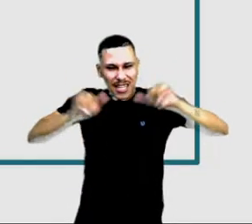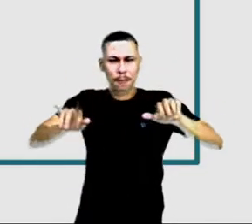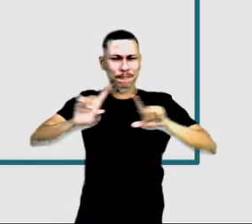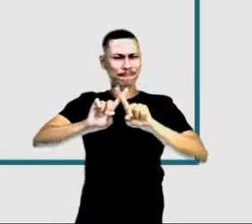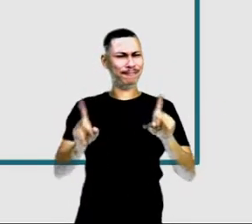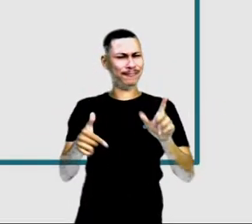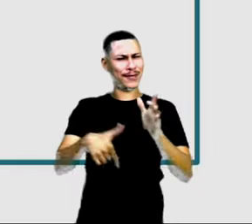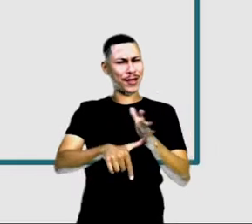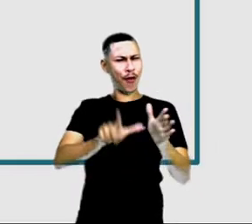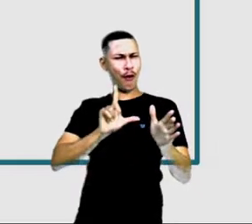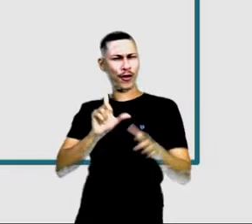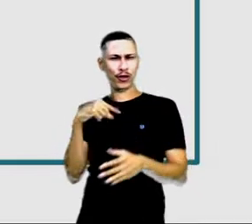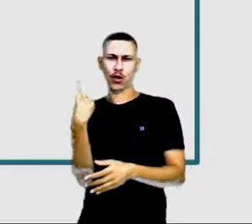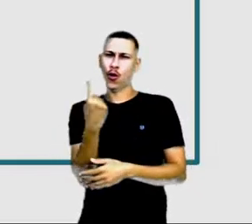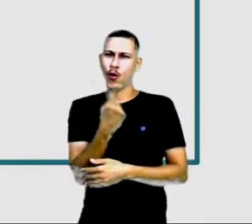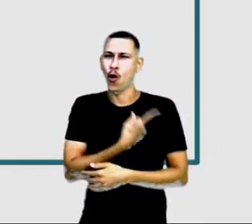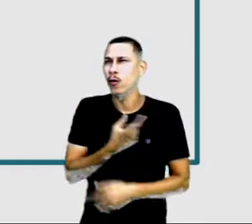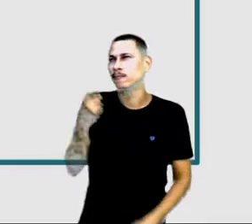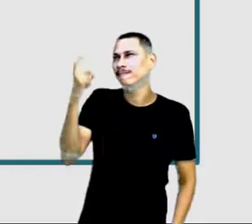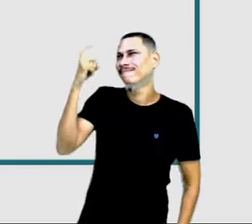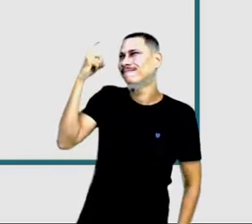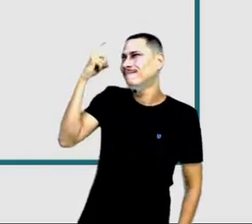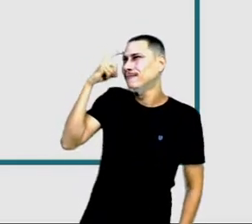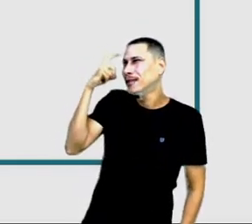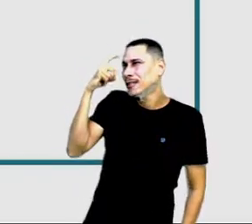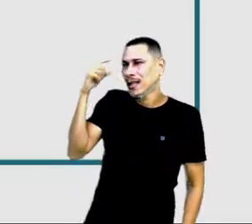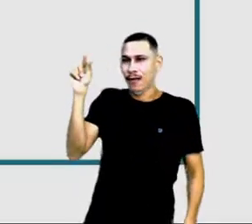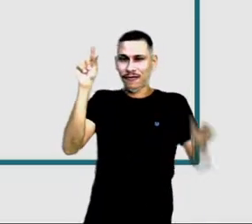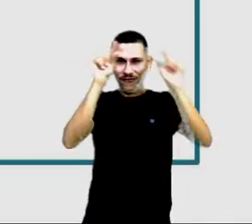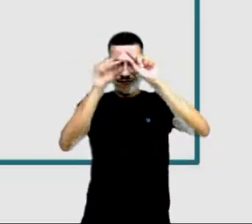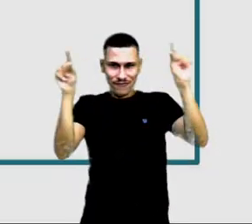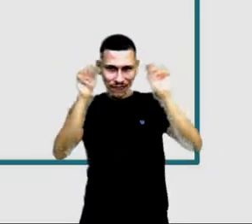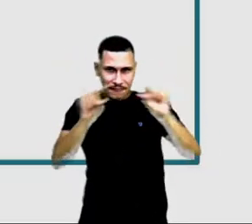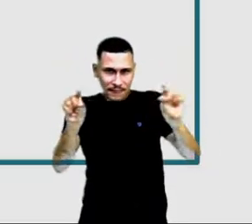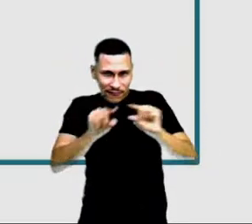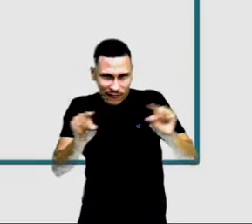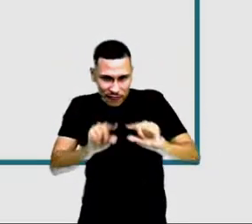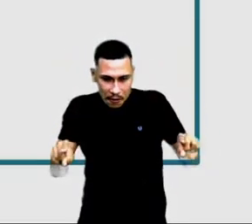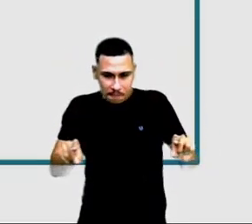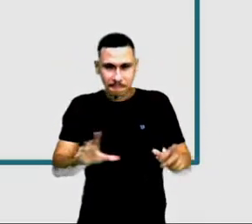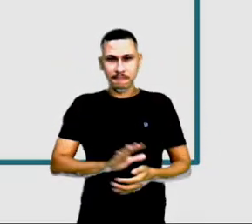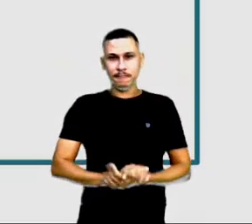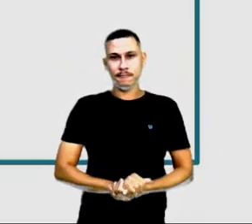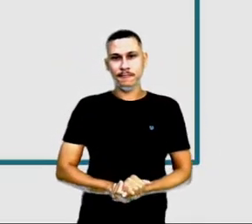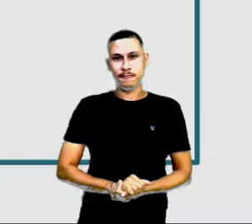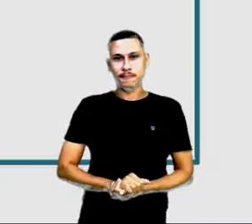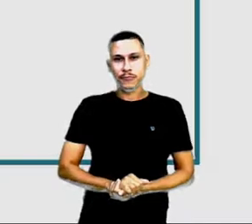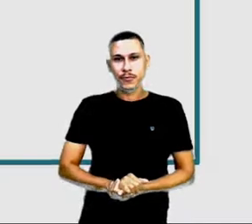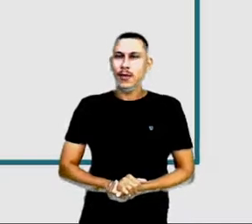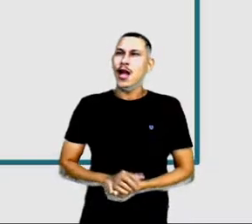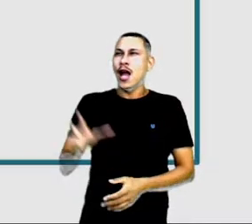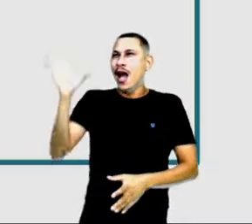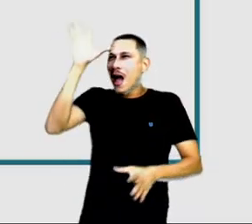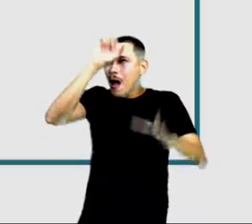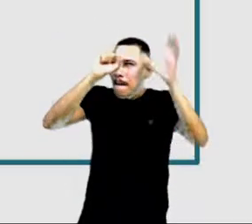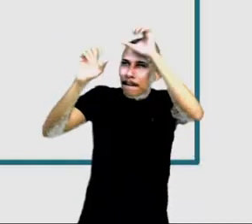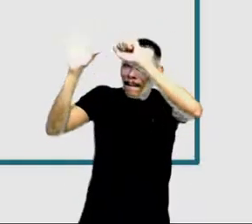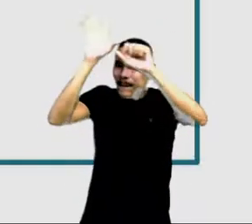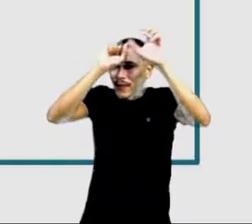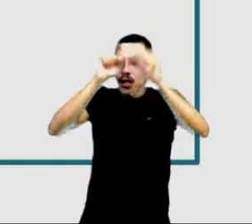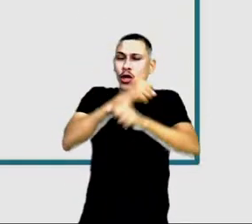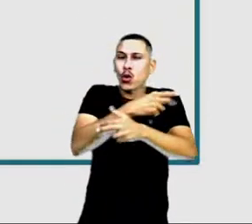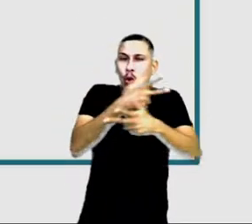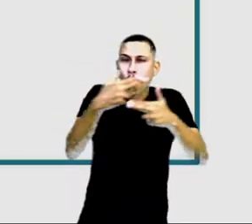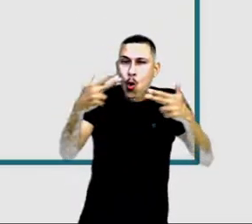como sempre, vamos refletir numa frase de Leonardo da Vinci. Aprender é a única coisa de que